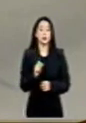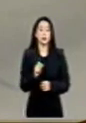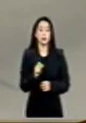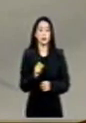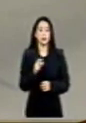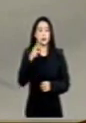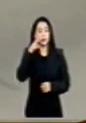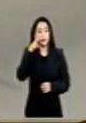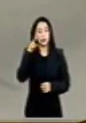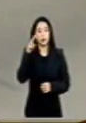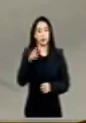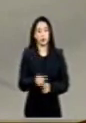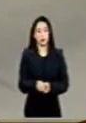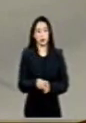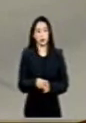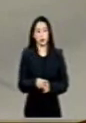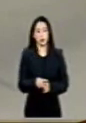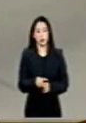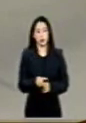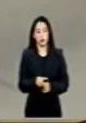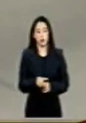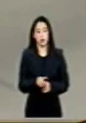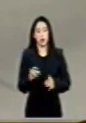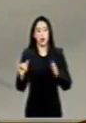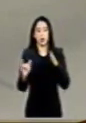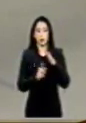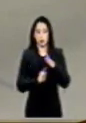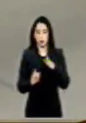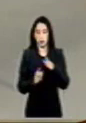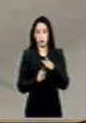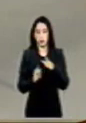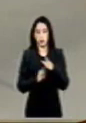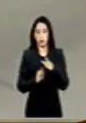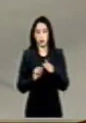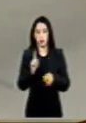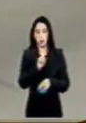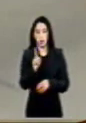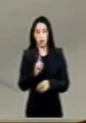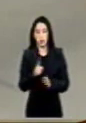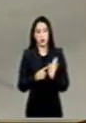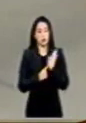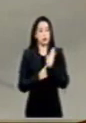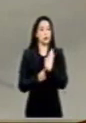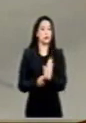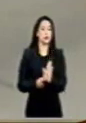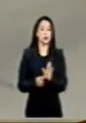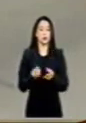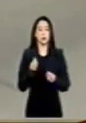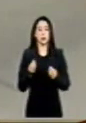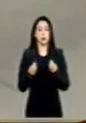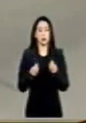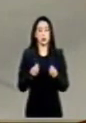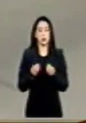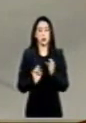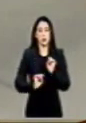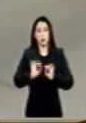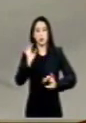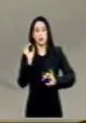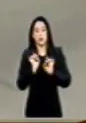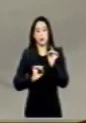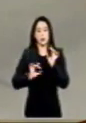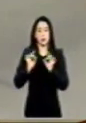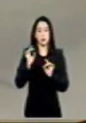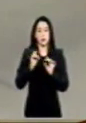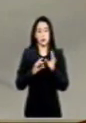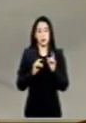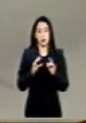conferidas em prol da instituição. Não caracterizam-se como privilégios pessoais dos